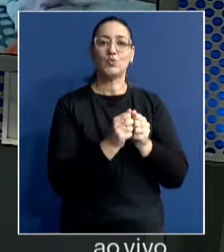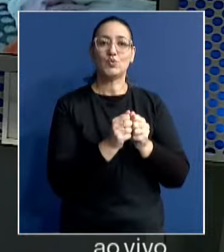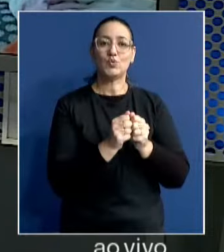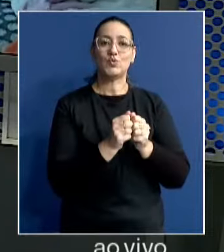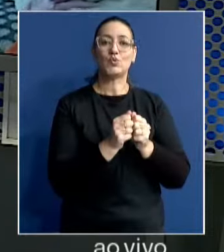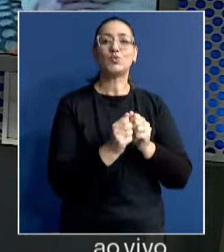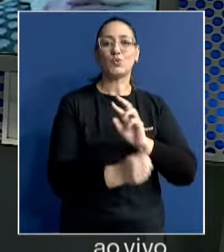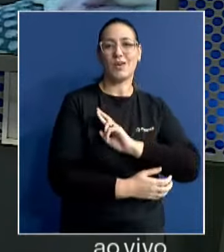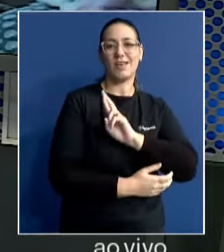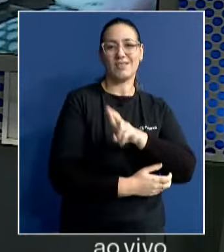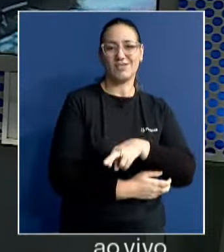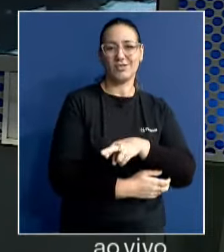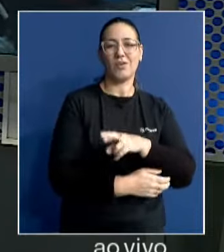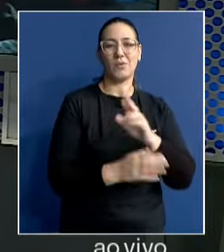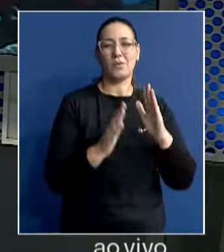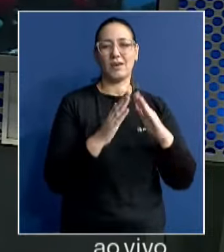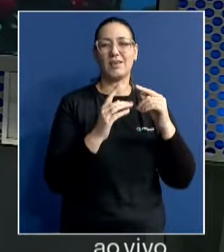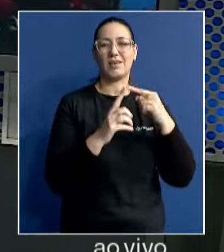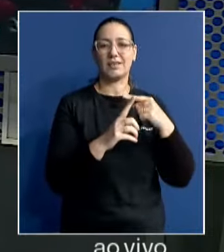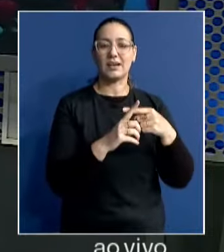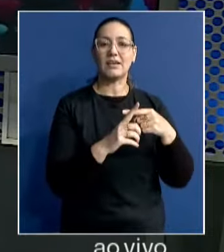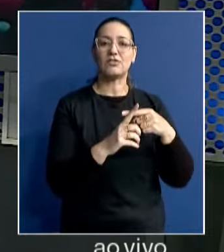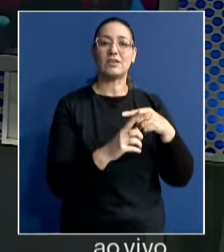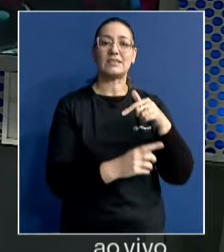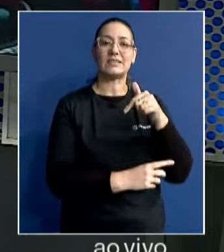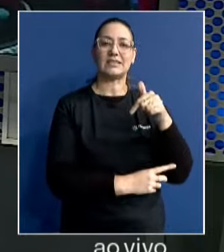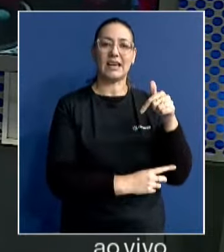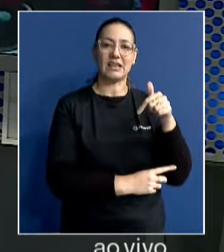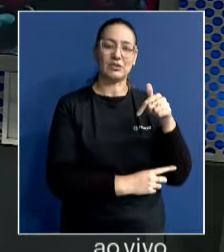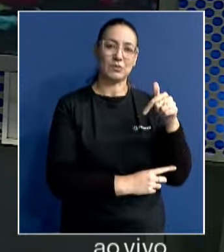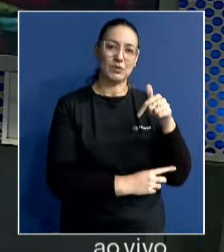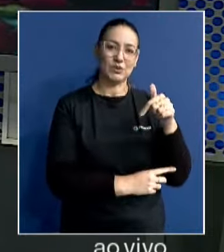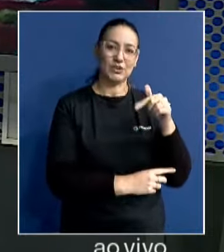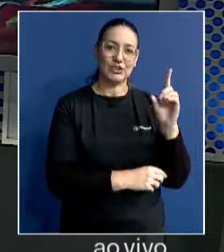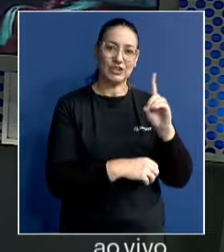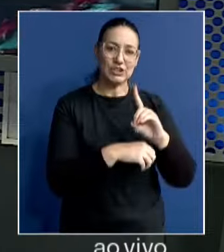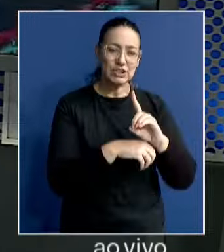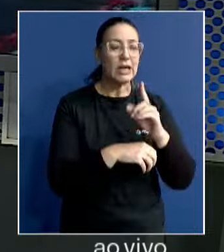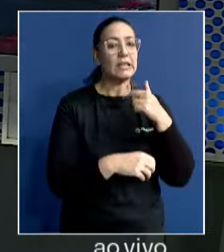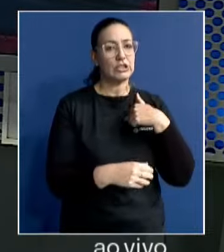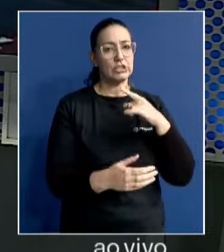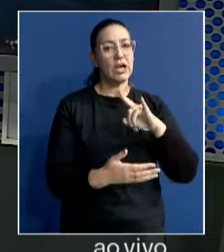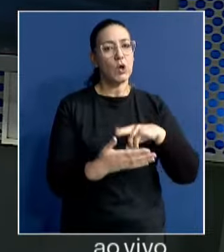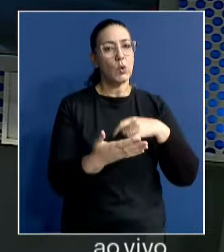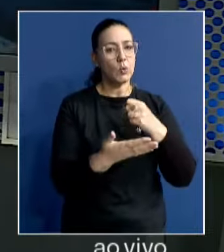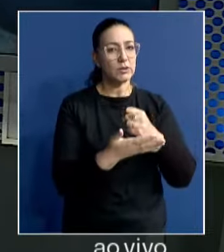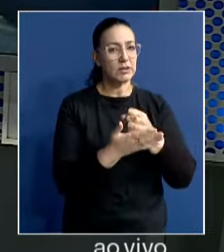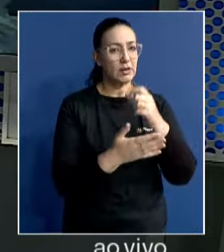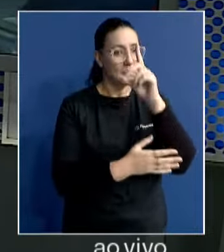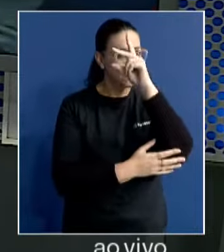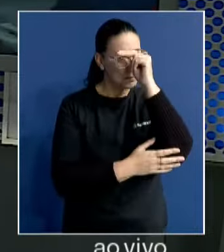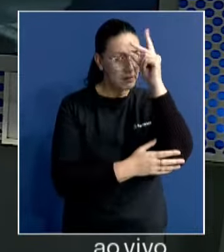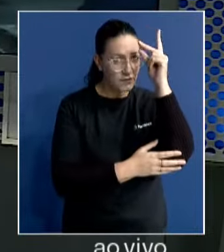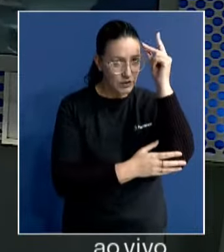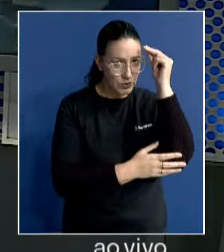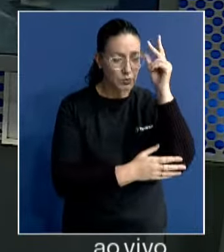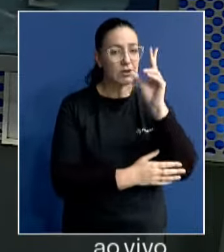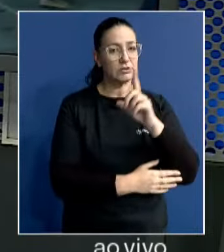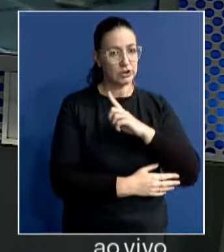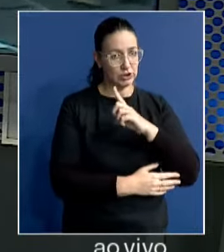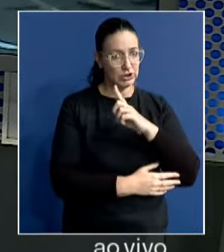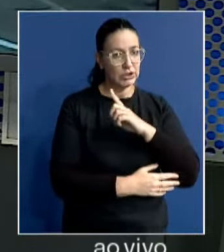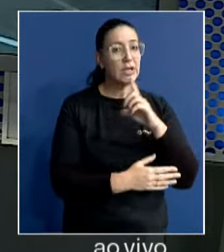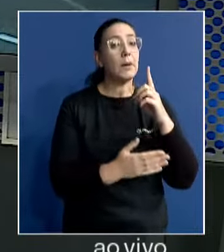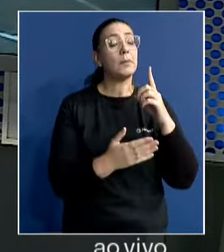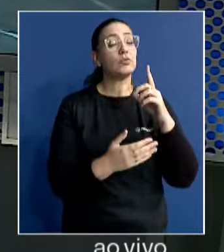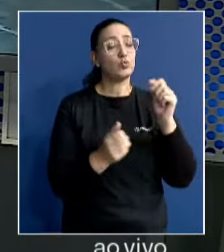do Sétimo Dia e teria um contrato com a prefeitura. Você chegou a confirmar isso, o Gabi Dias, sobre esse